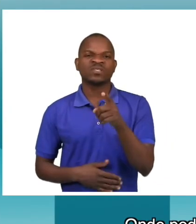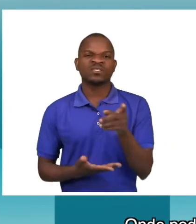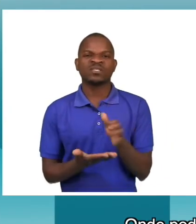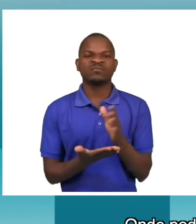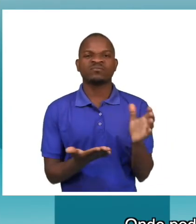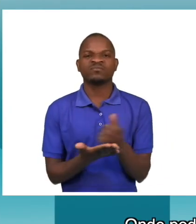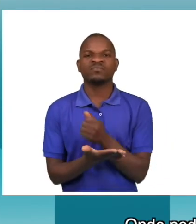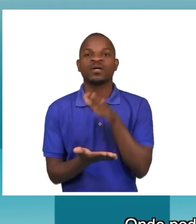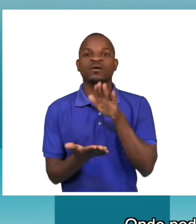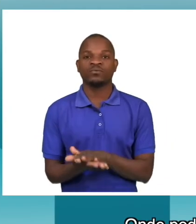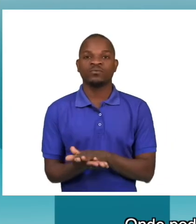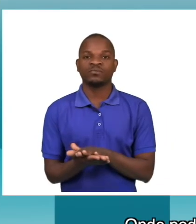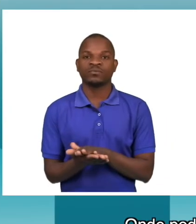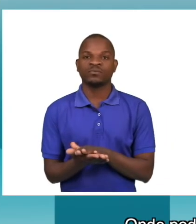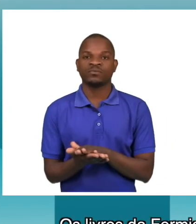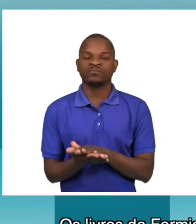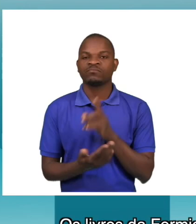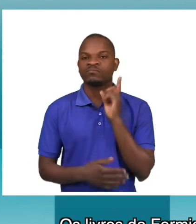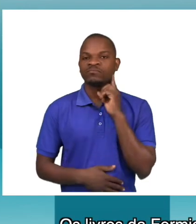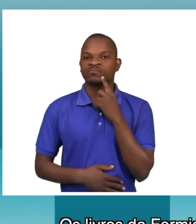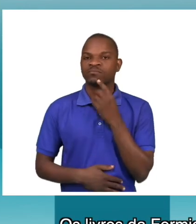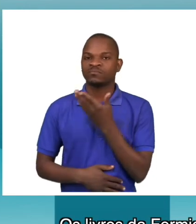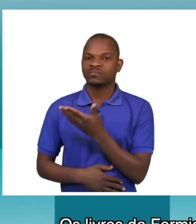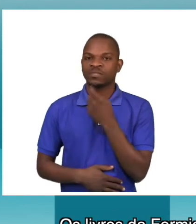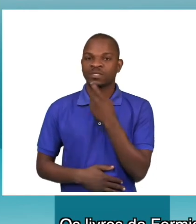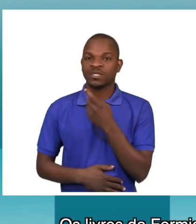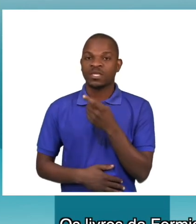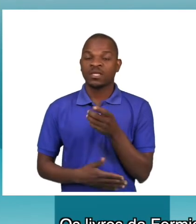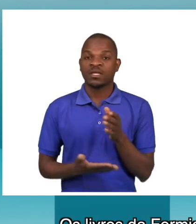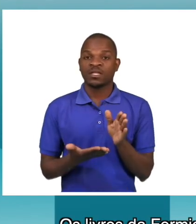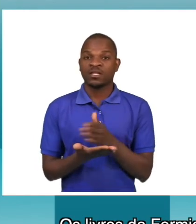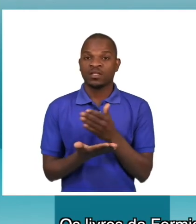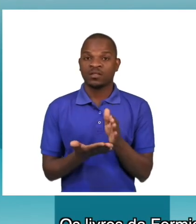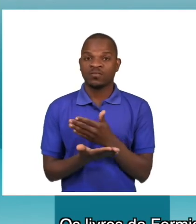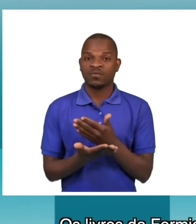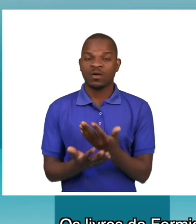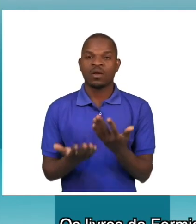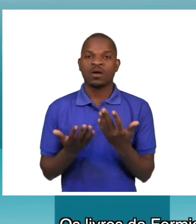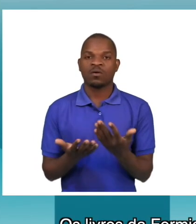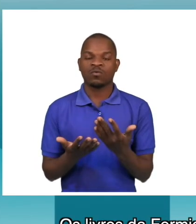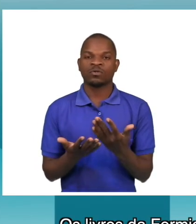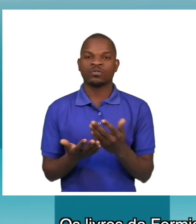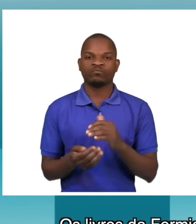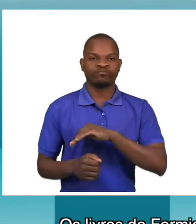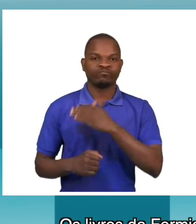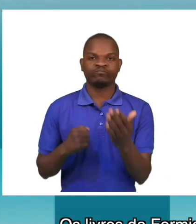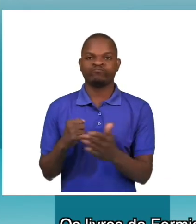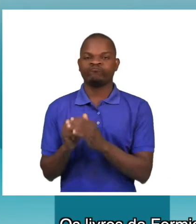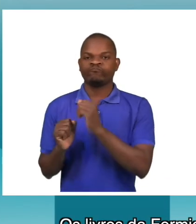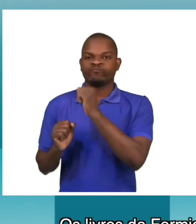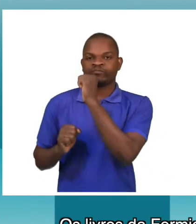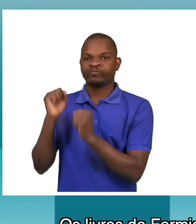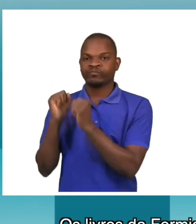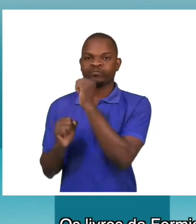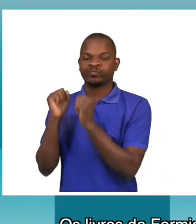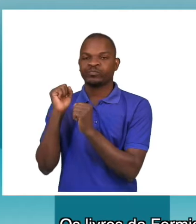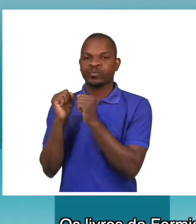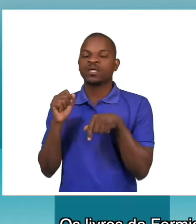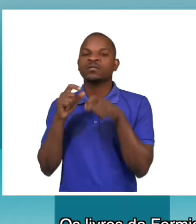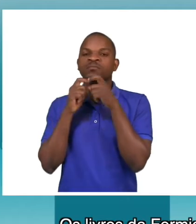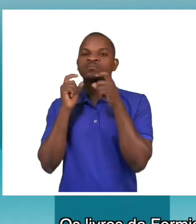de sinais em Braille? Certo Acontece que os livros da Formiga Juju estão neste momento a ser reeditados por uma